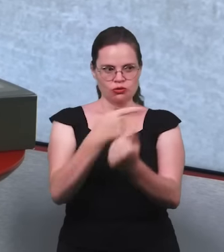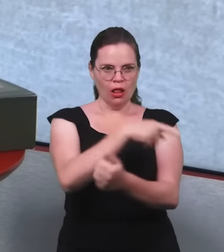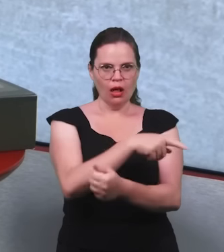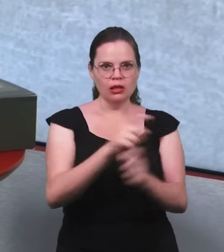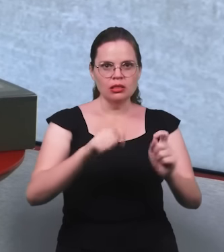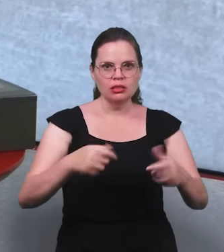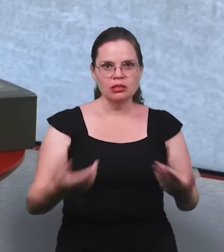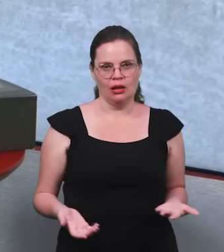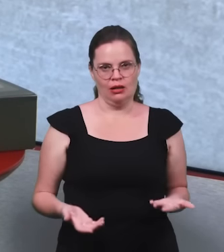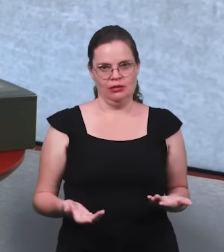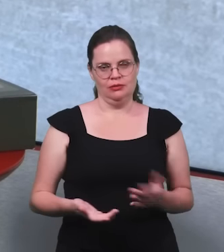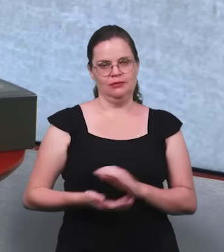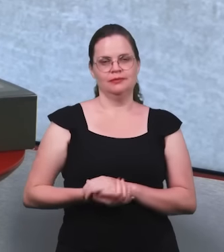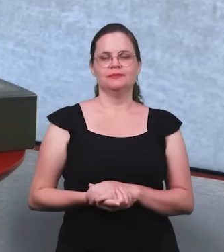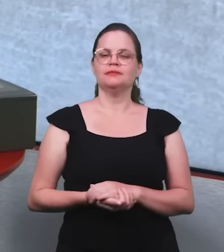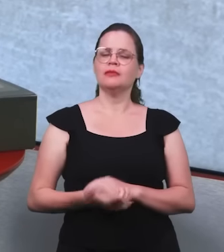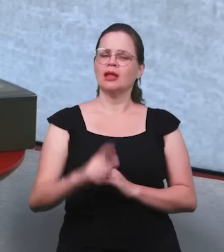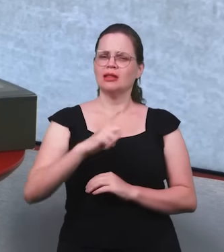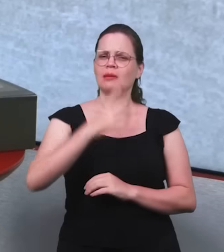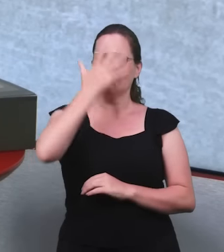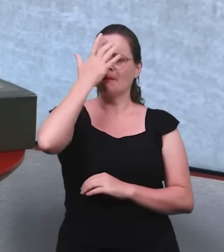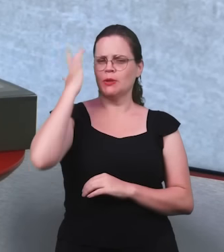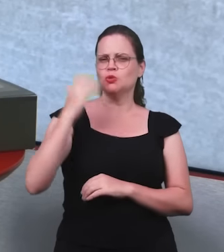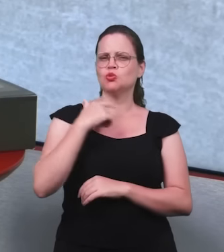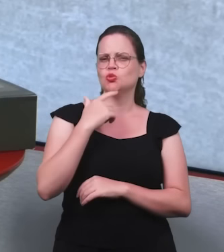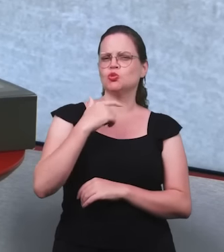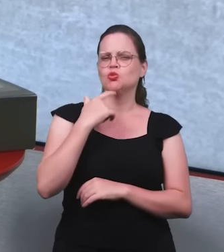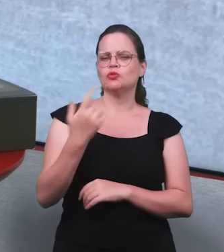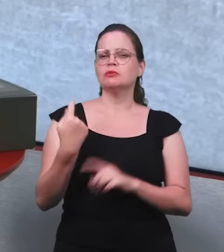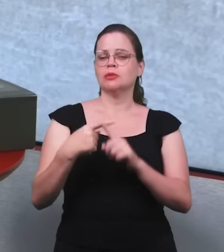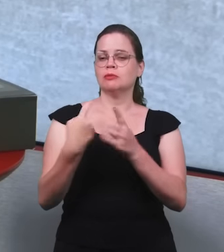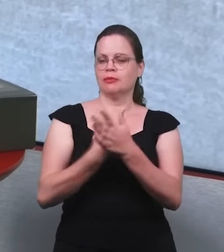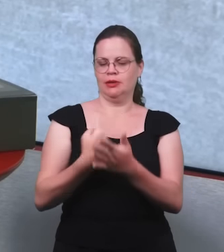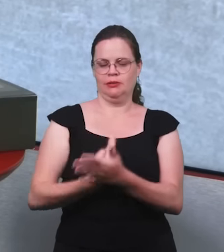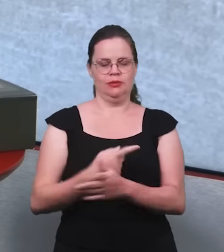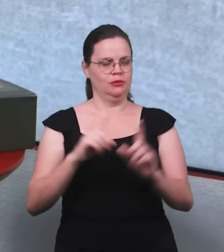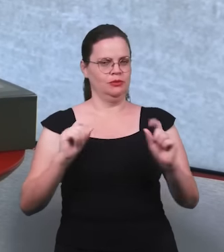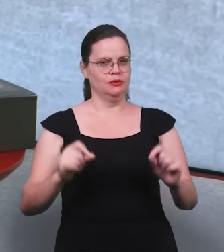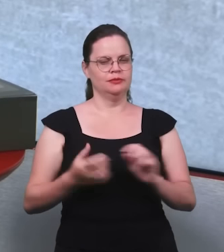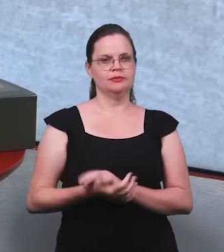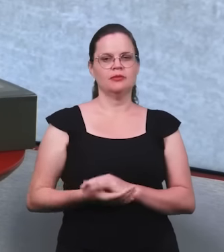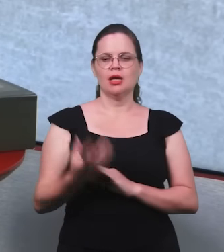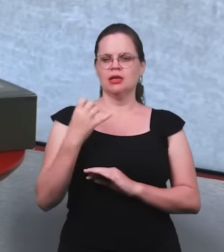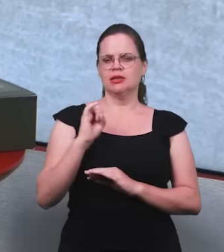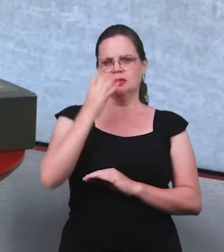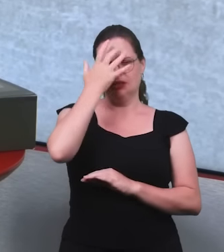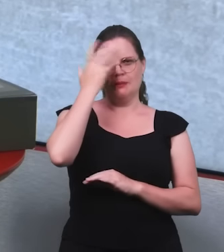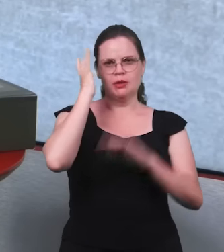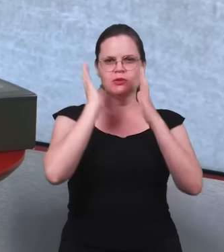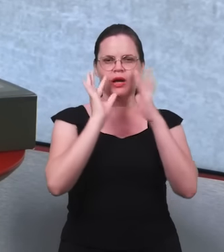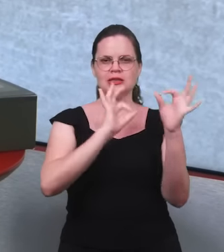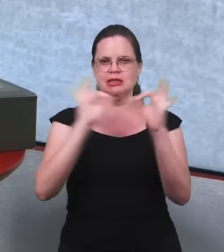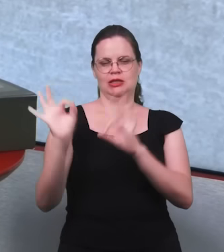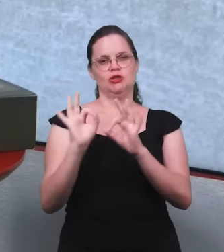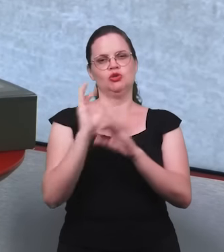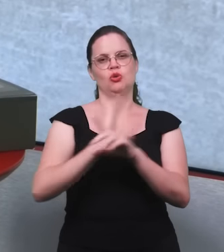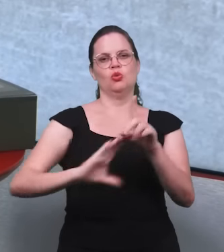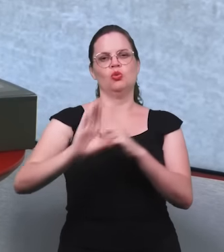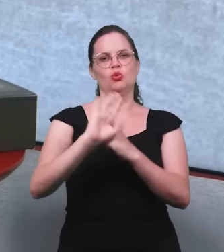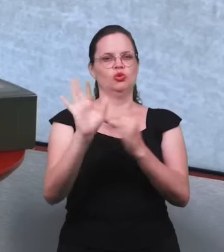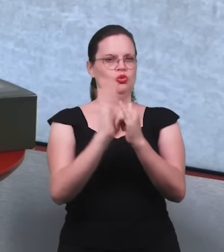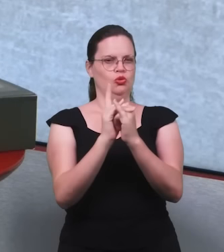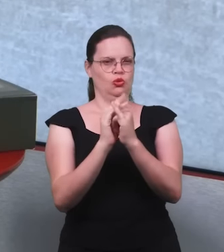sobre esse tipo de pergunta e as pessoas às vezes perguntam o seguinte: quem assiste a um culto online vai